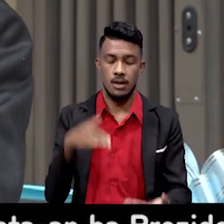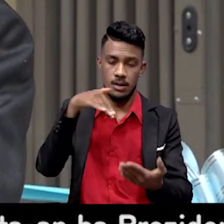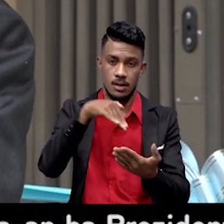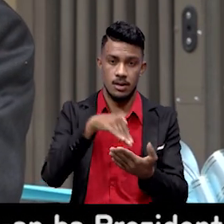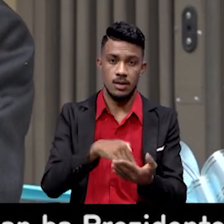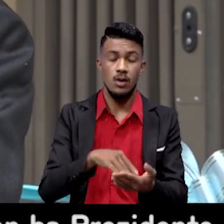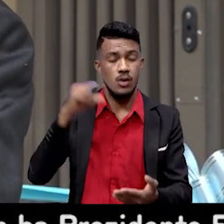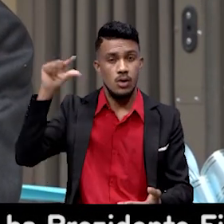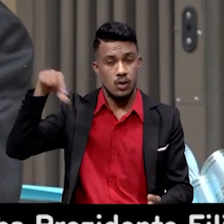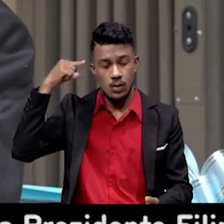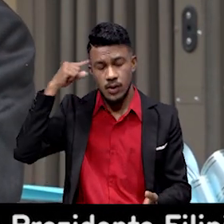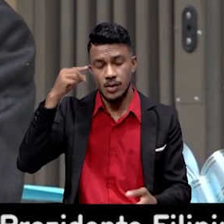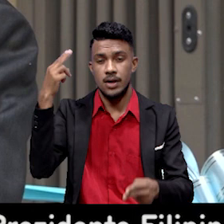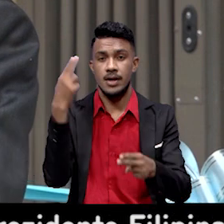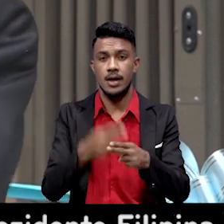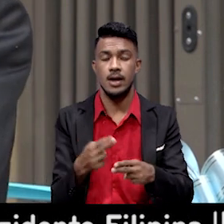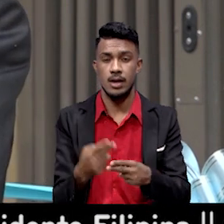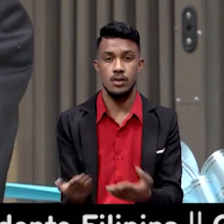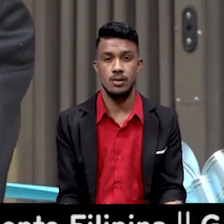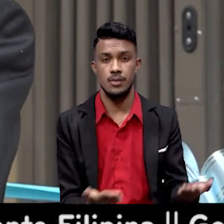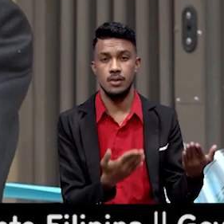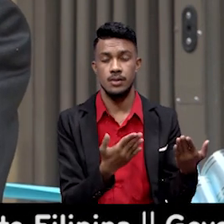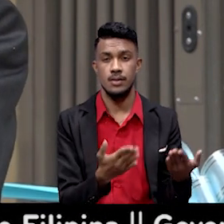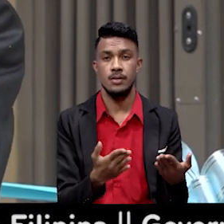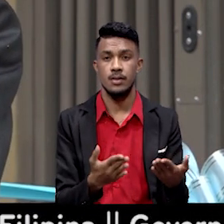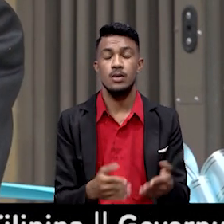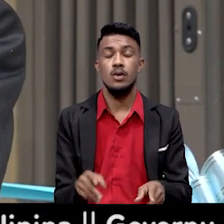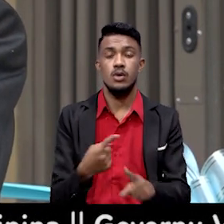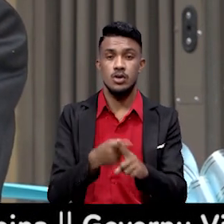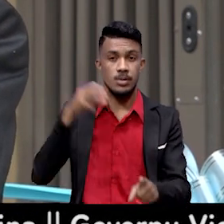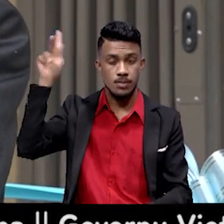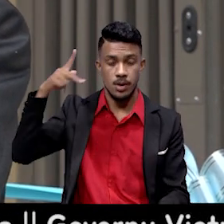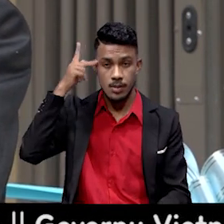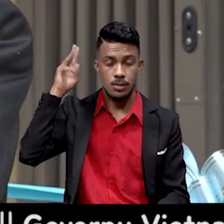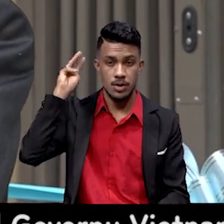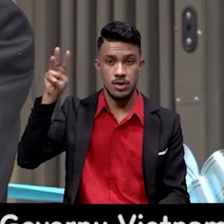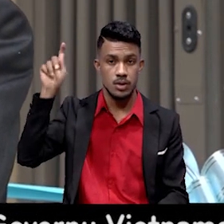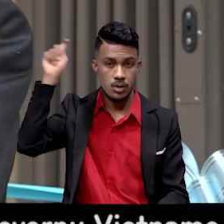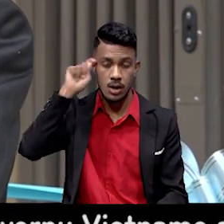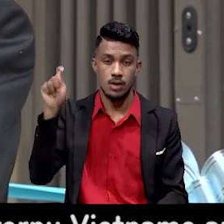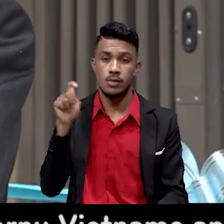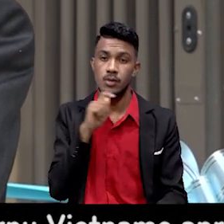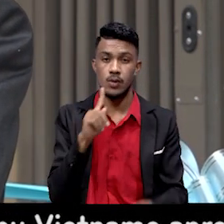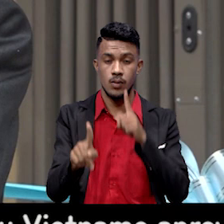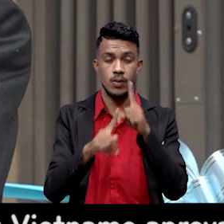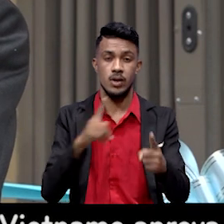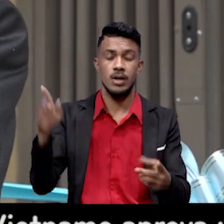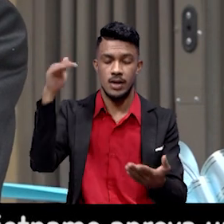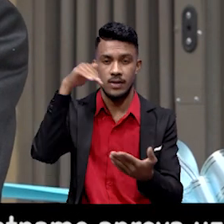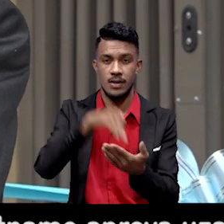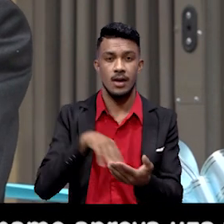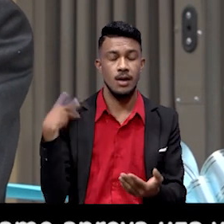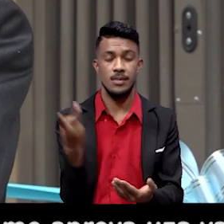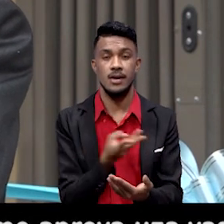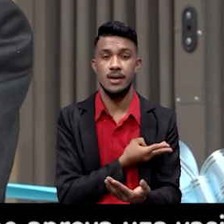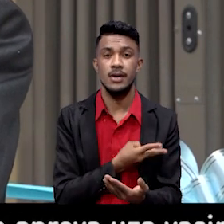o di governo narang liu si primeir ministro tar matan ruak renova dali detan amne